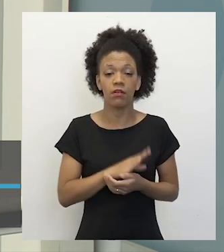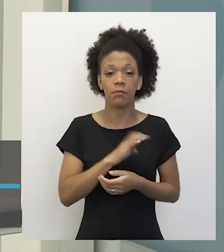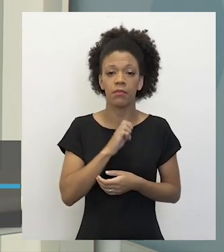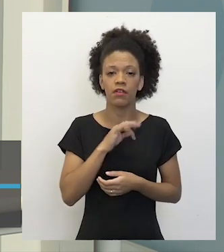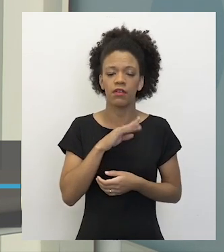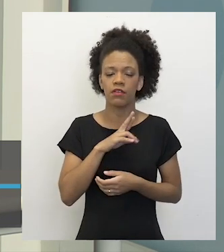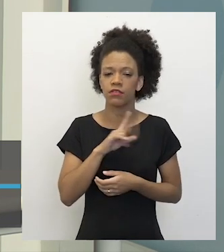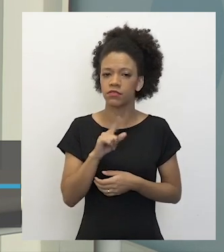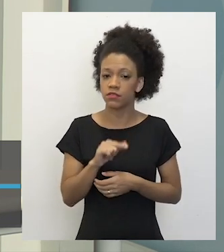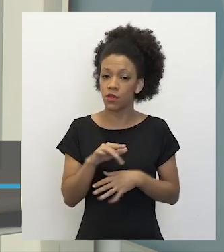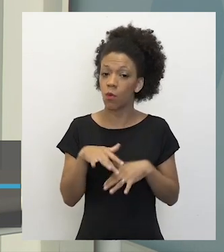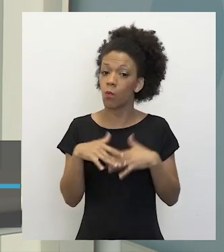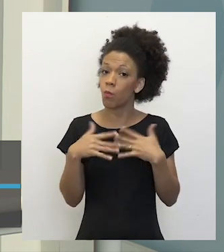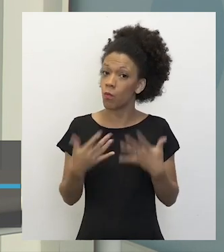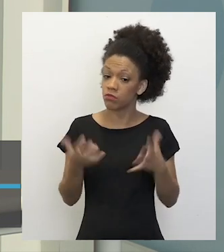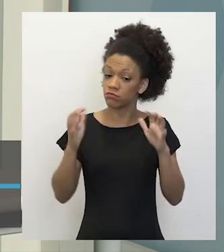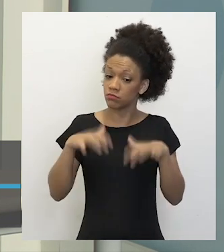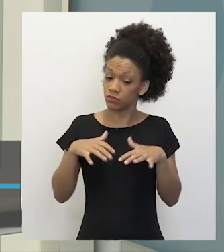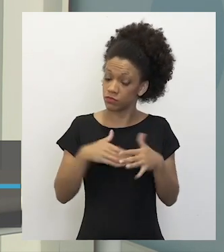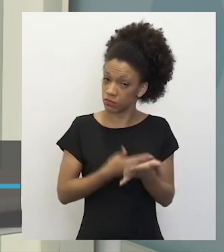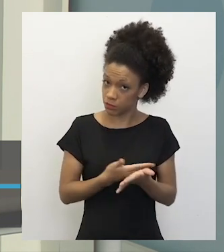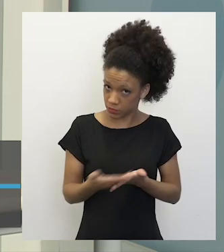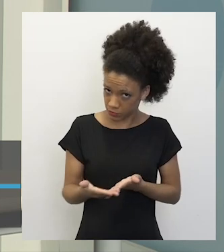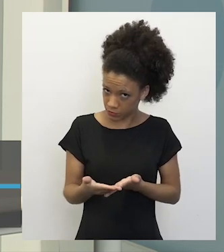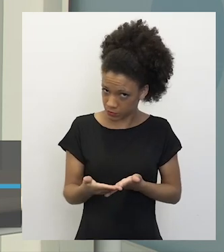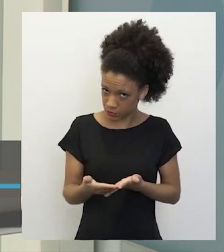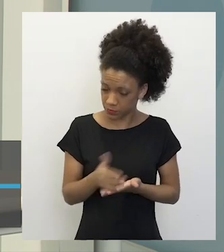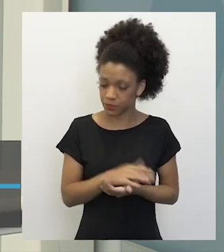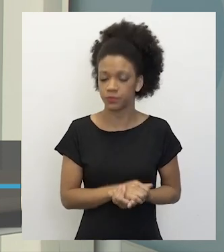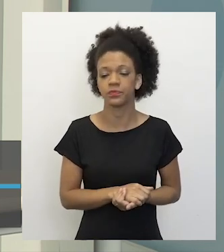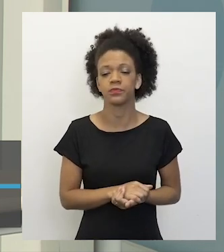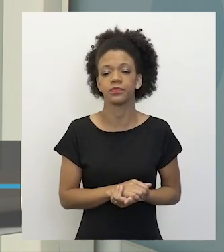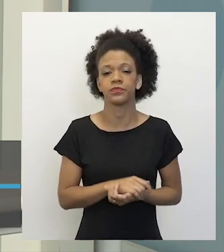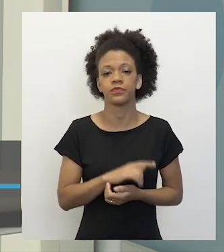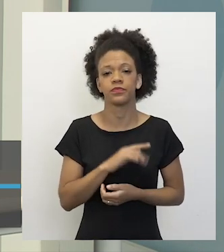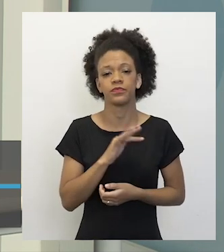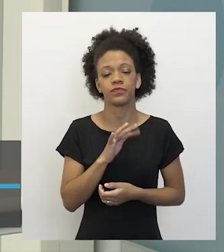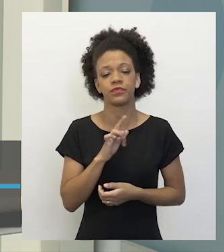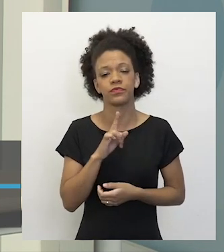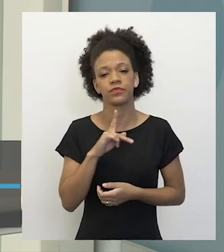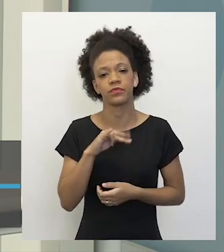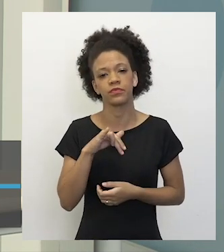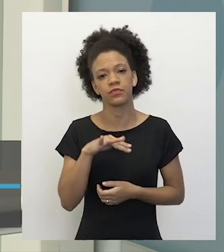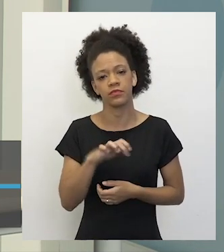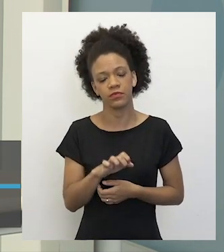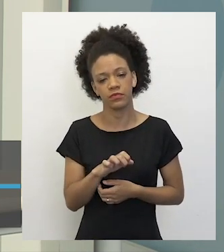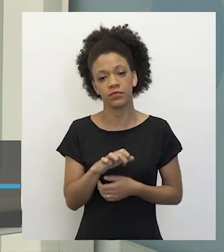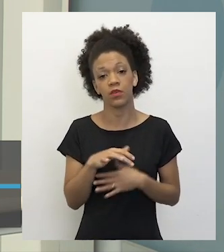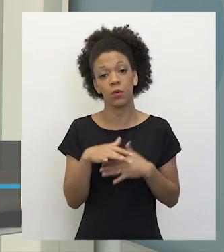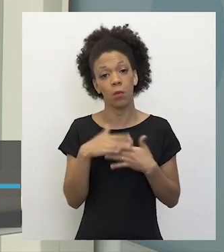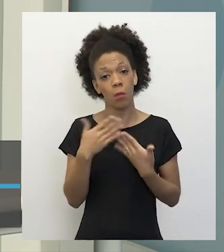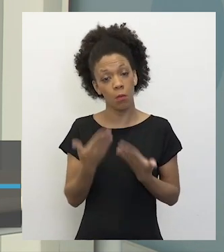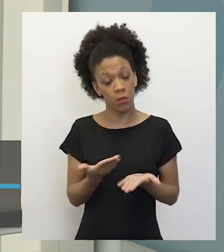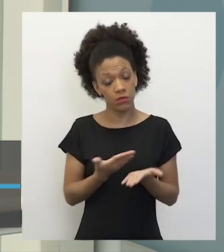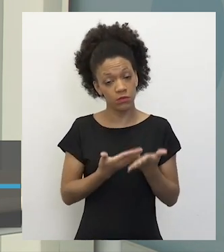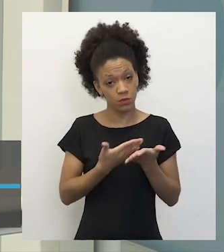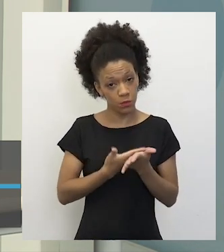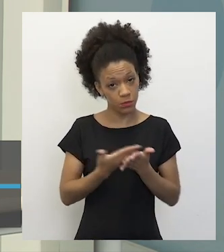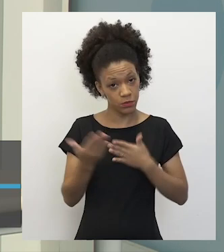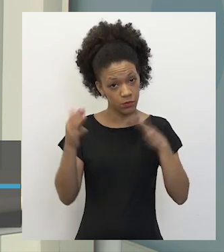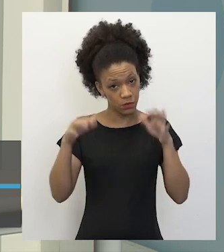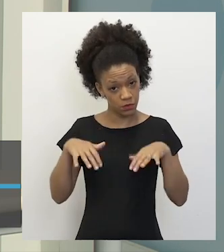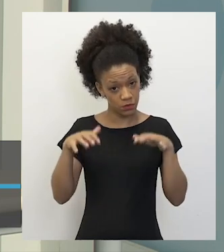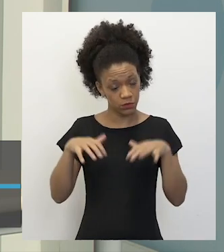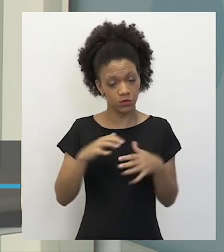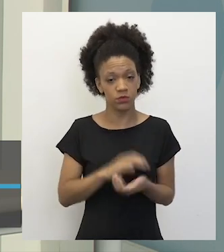colocou, quando a chuva começou. O Felipe, quando a chuva começou. Alguns colocaram quando choveu, o